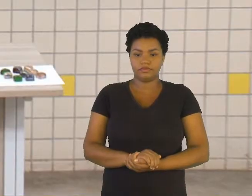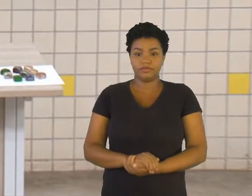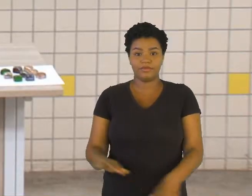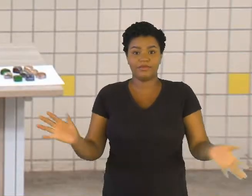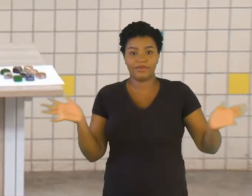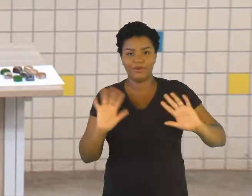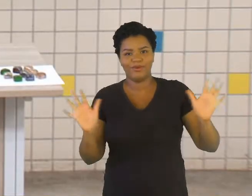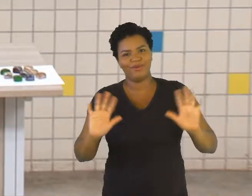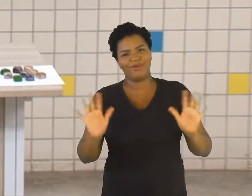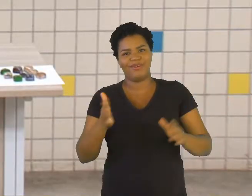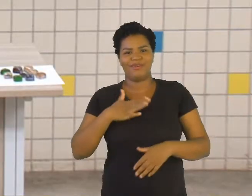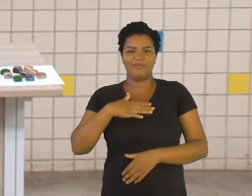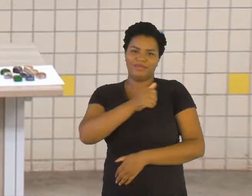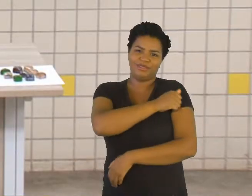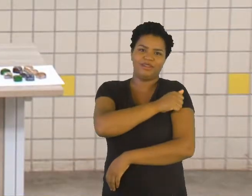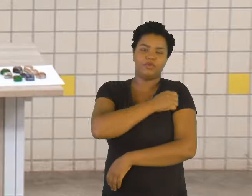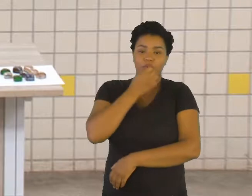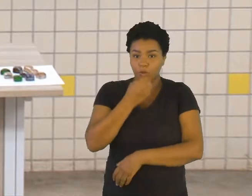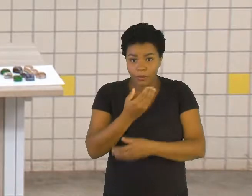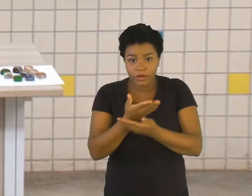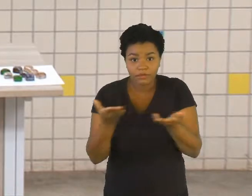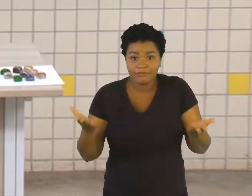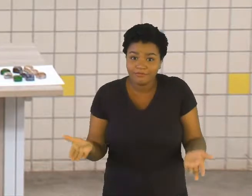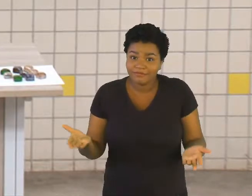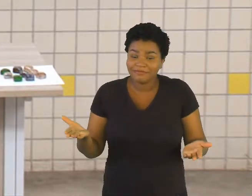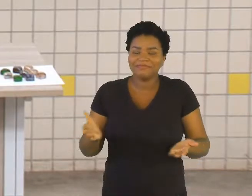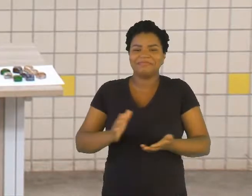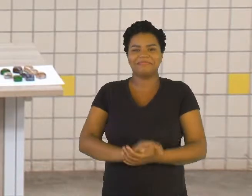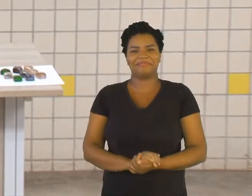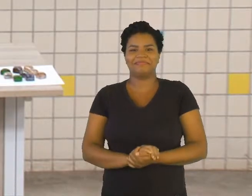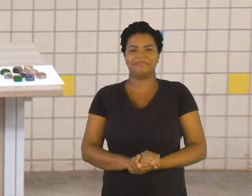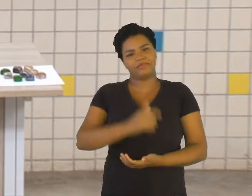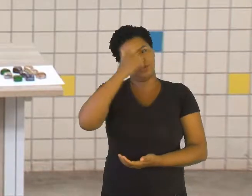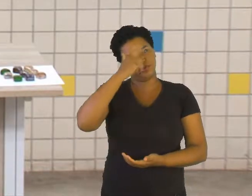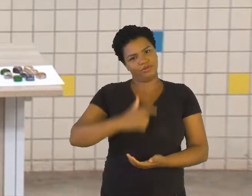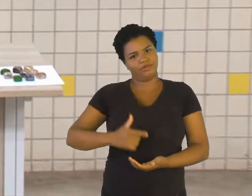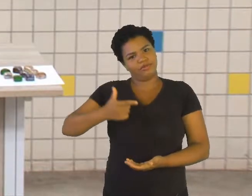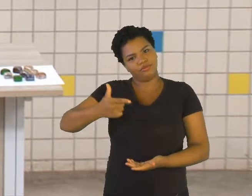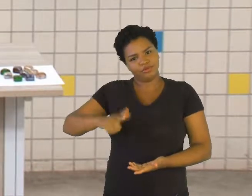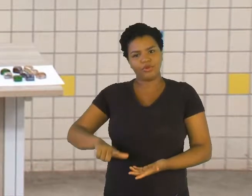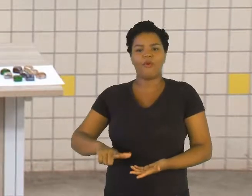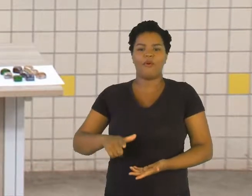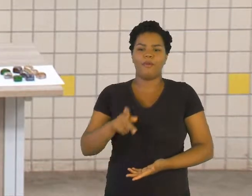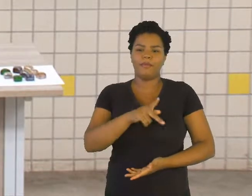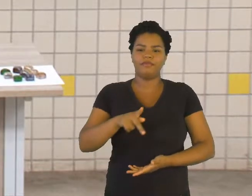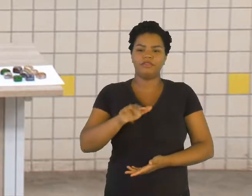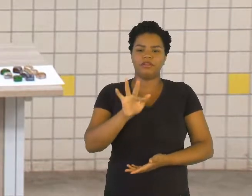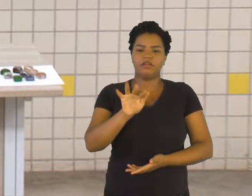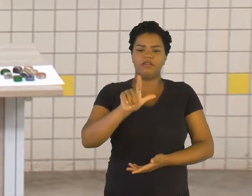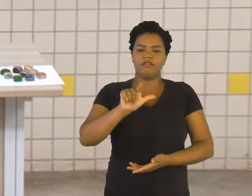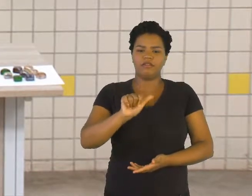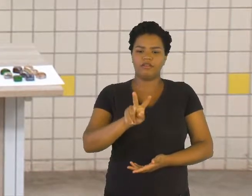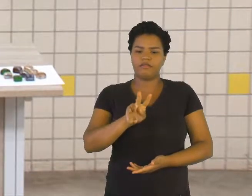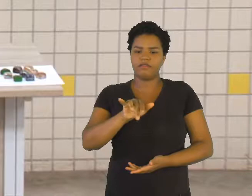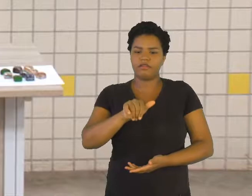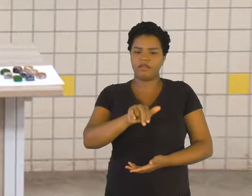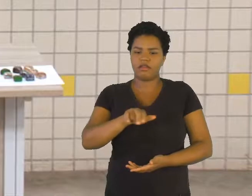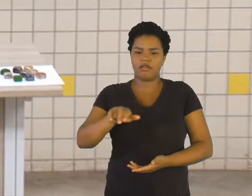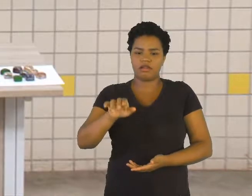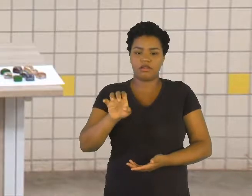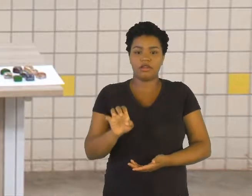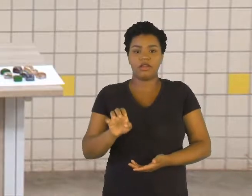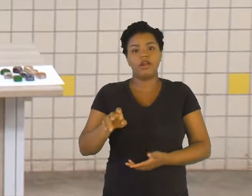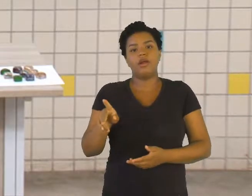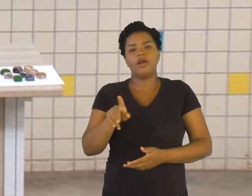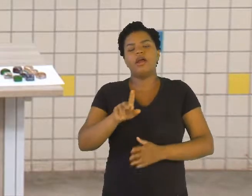Olá, meus alunos, tudo bem com vocês? Estou aqui novamente, a professora Flaviane, na Escola Municipal Aurélio Buarque